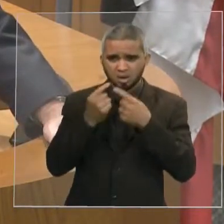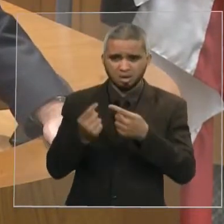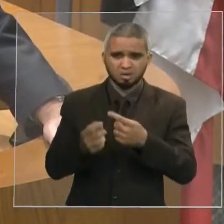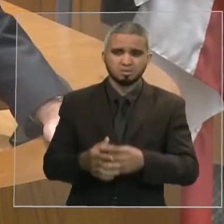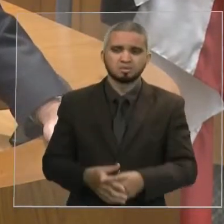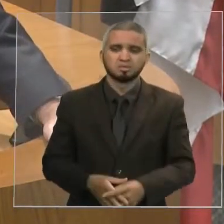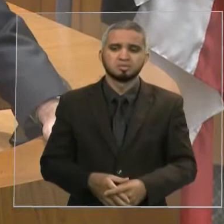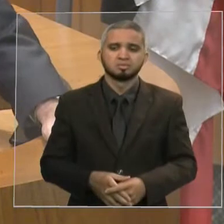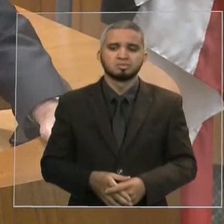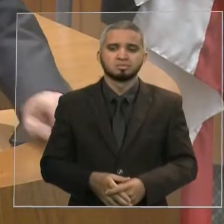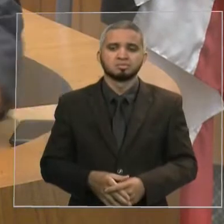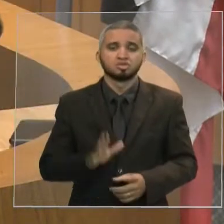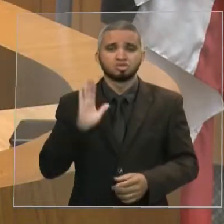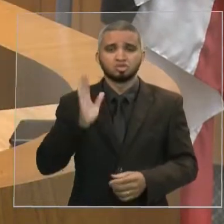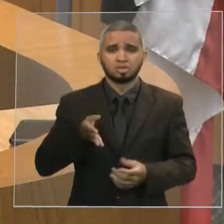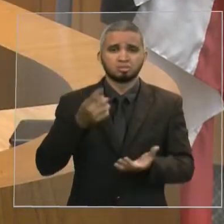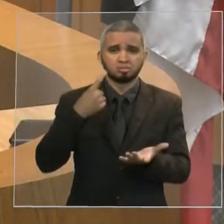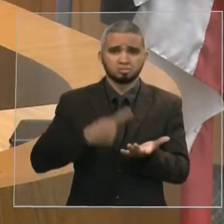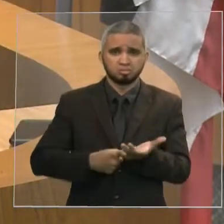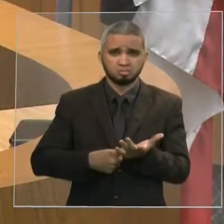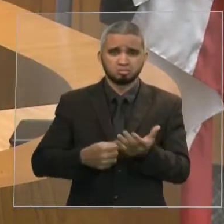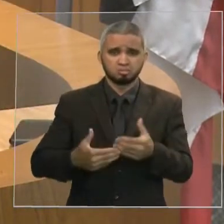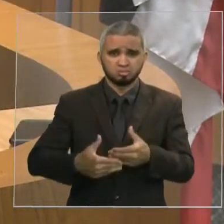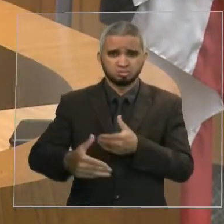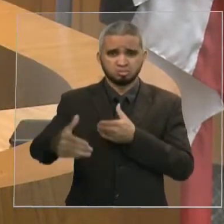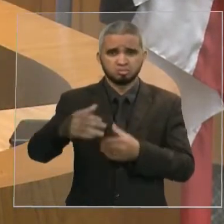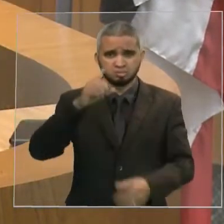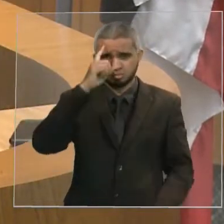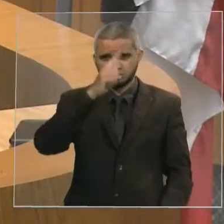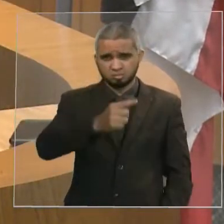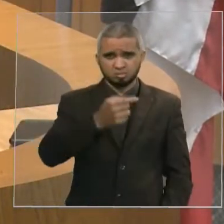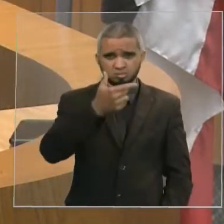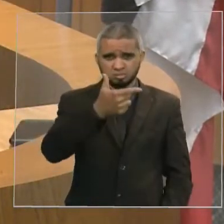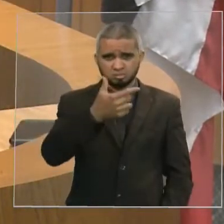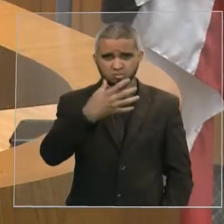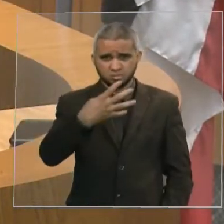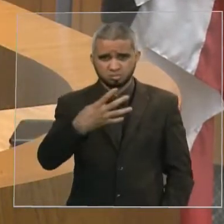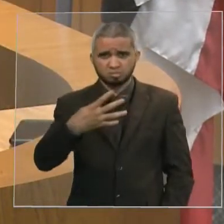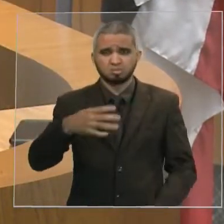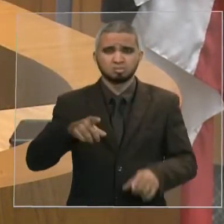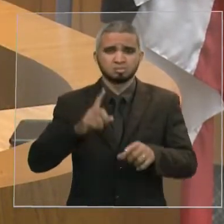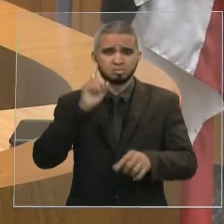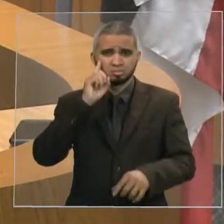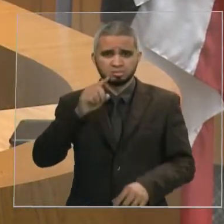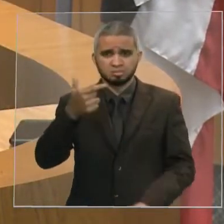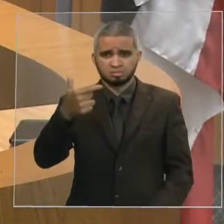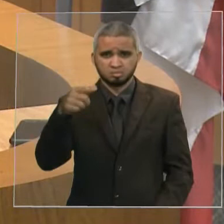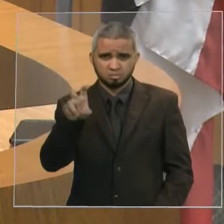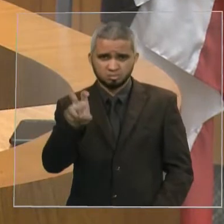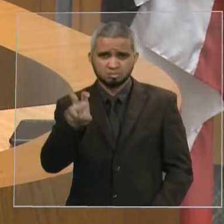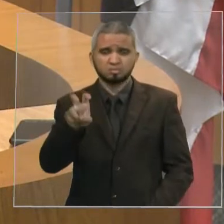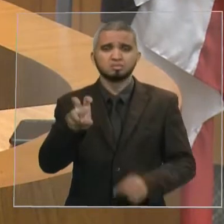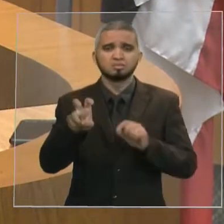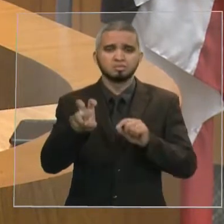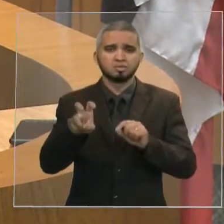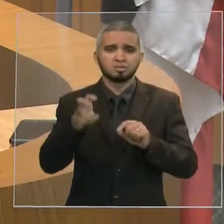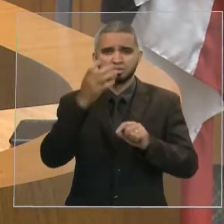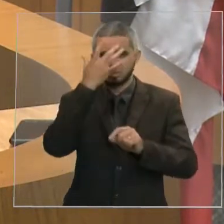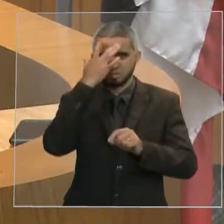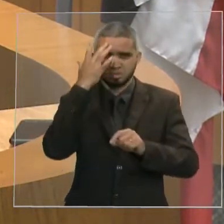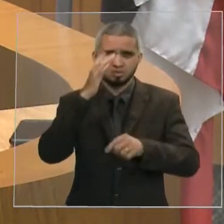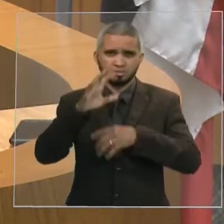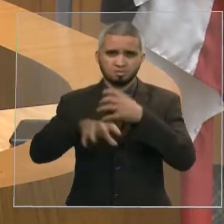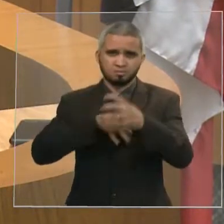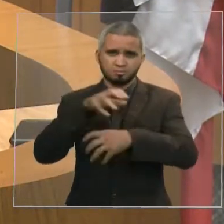planejado para o próximo dia 24, 25, uma paralisação dos funcionários.